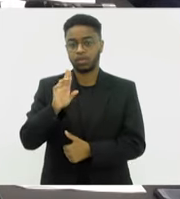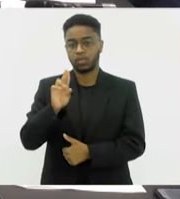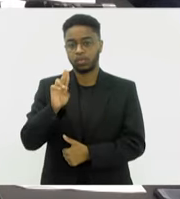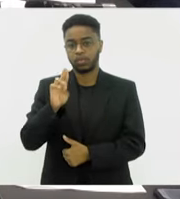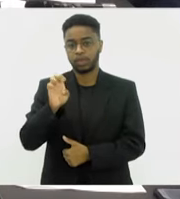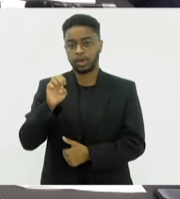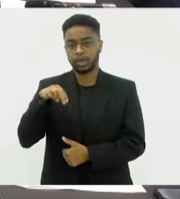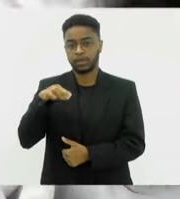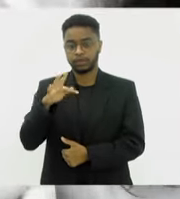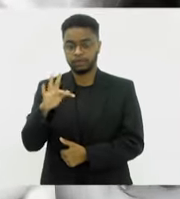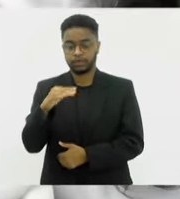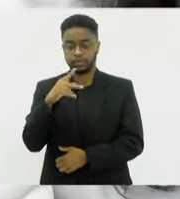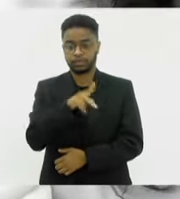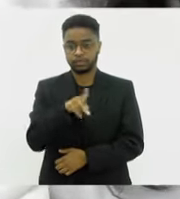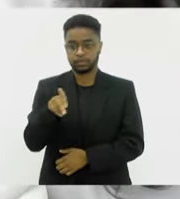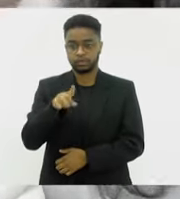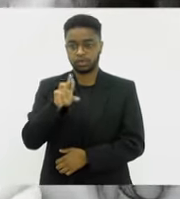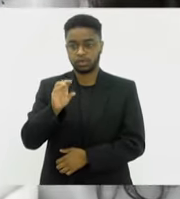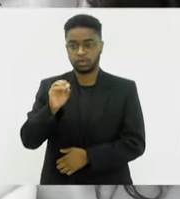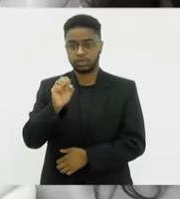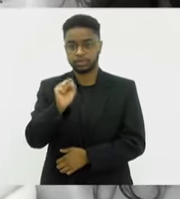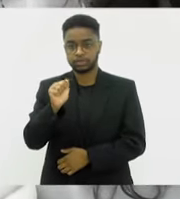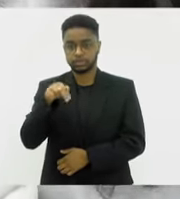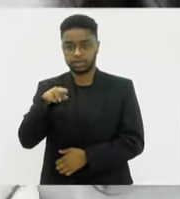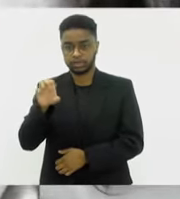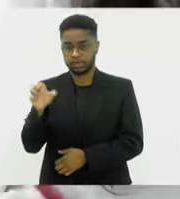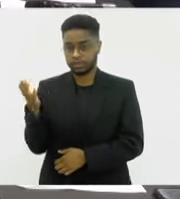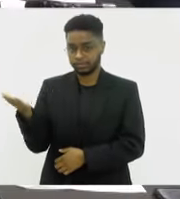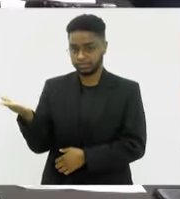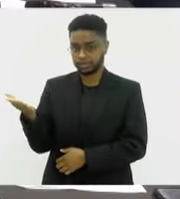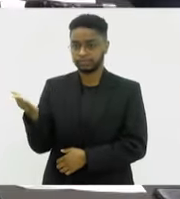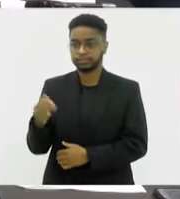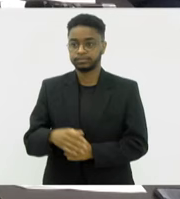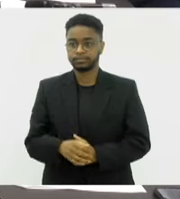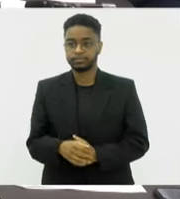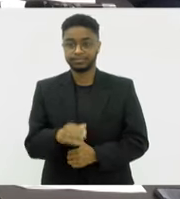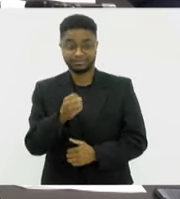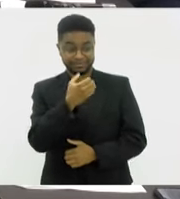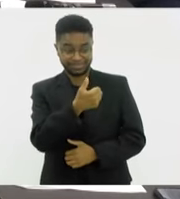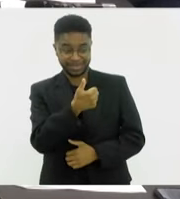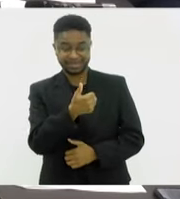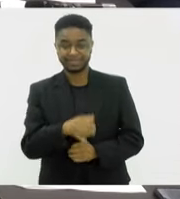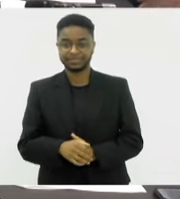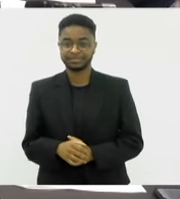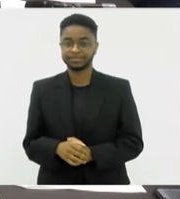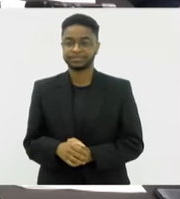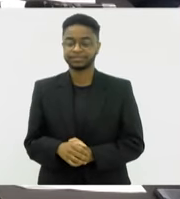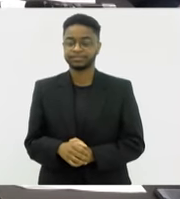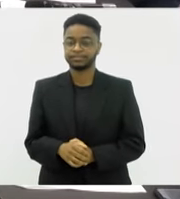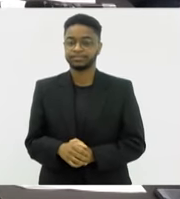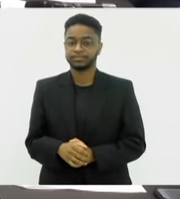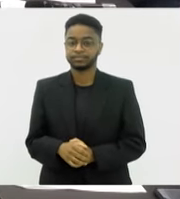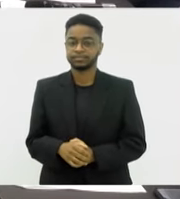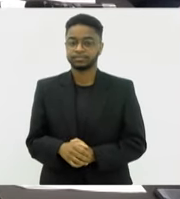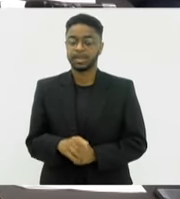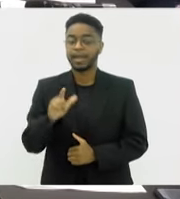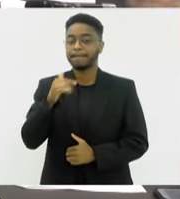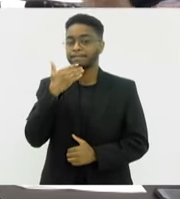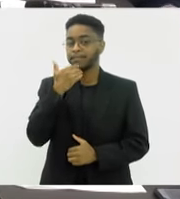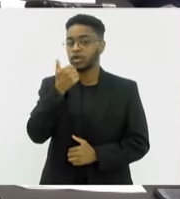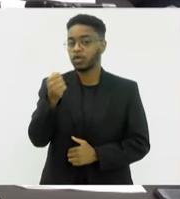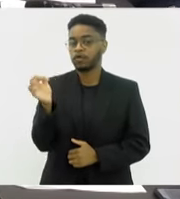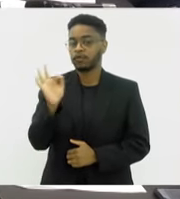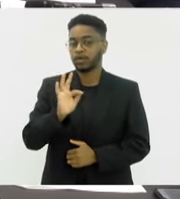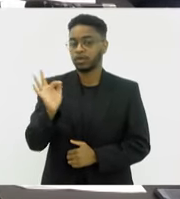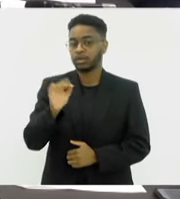a professora Rosane Camel. Rodrigues, que está aqui. Tudo bem? A UENF hoje é considerada... a melhor faculdade